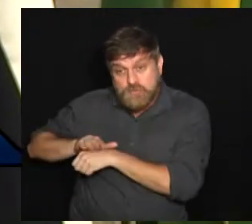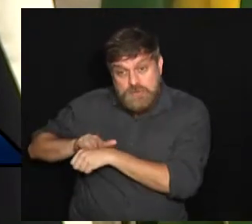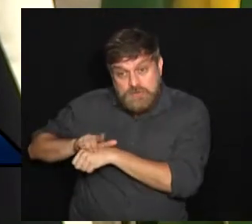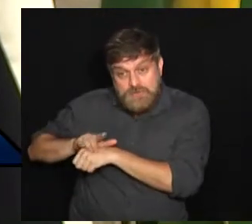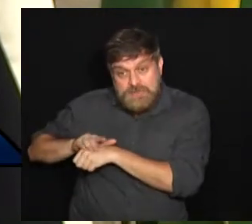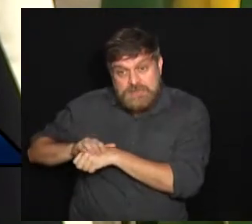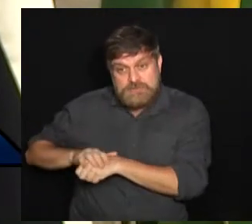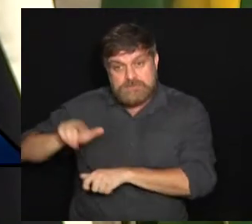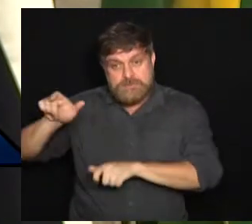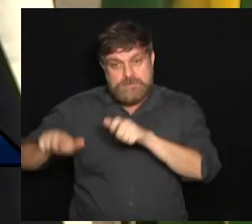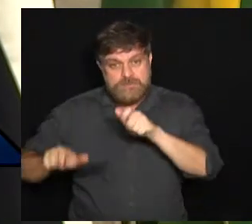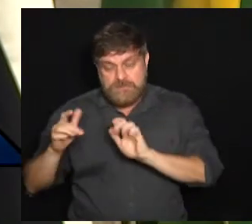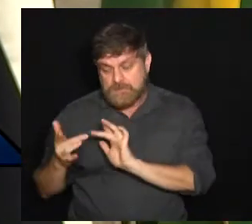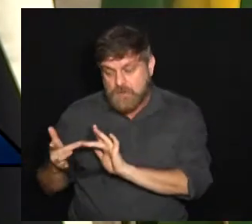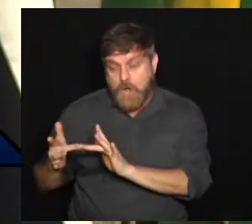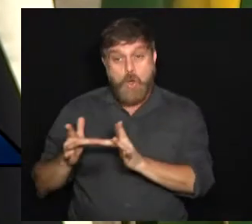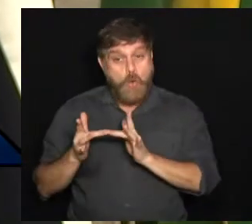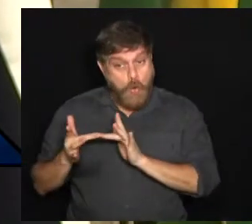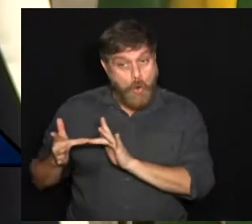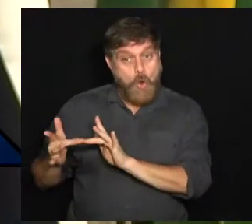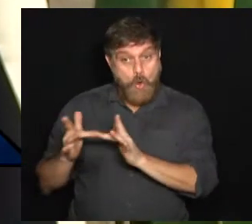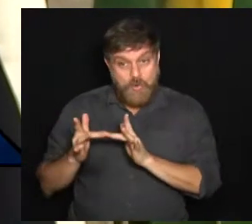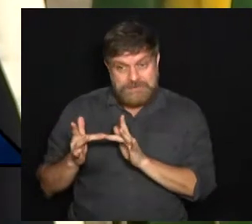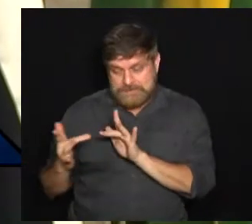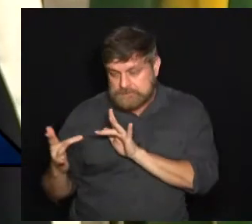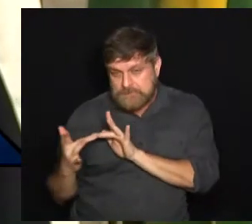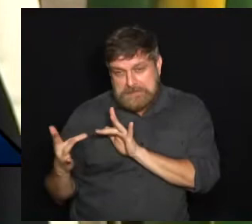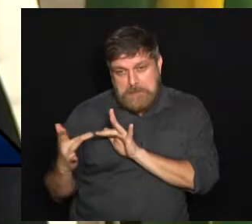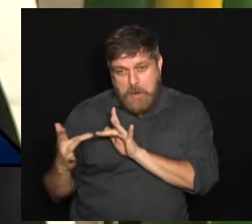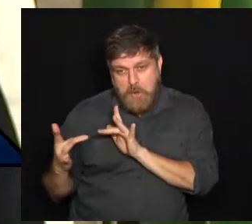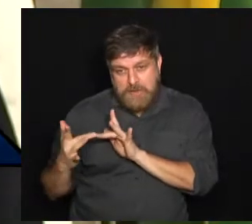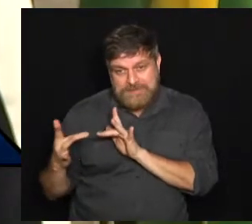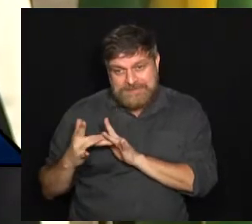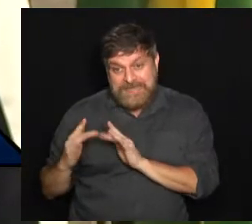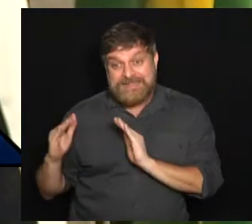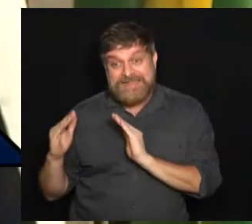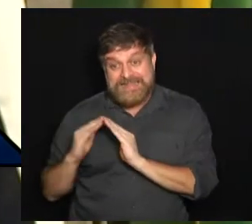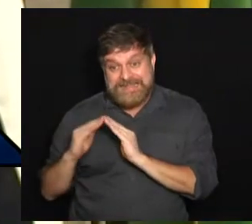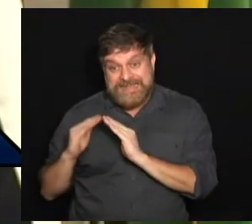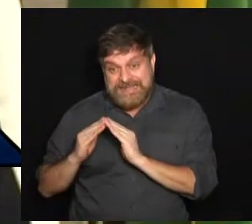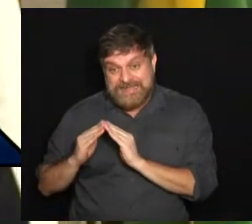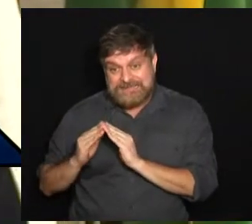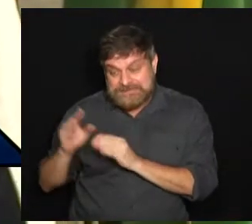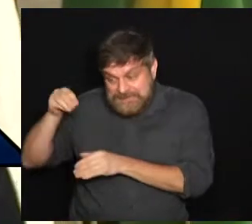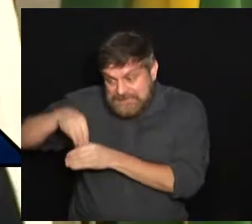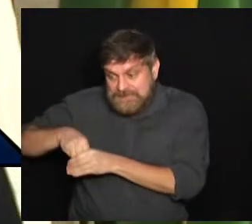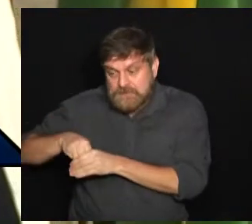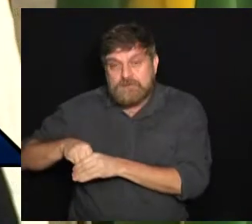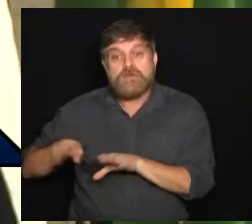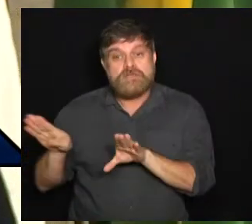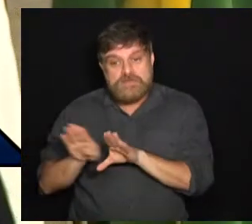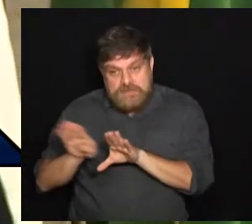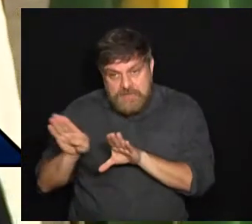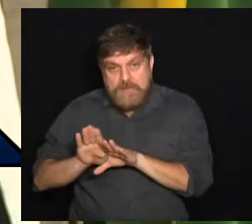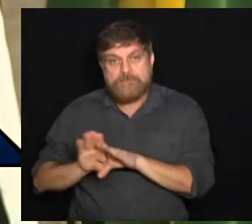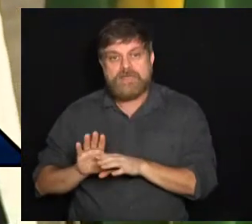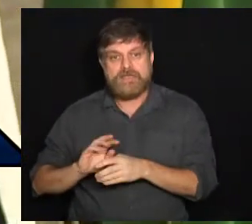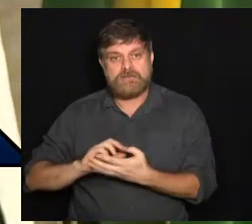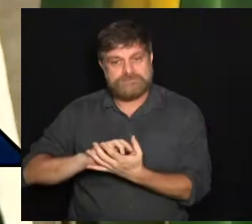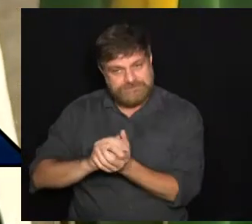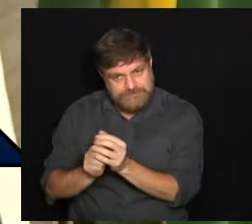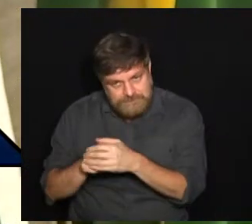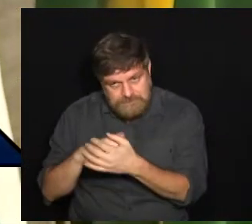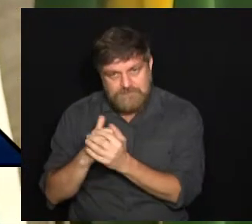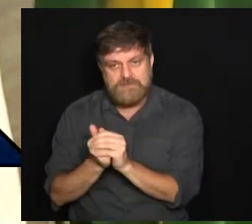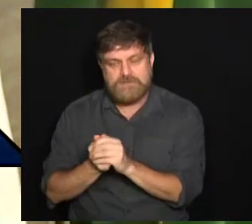vão ter contato com esse doente dentro de casa tem que tomar as medidas de proteção também, tem que lavar a mão antes e depois